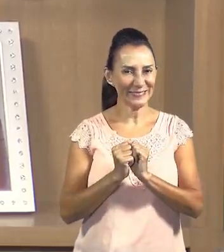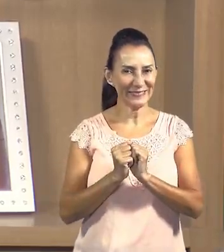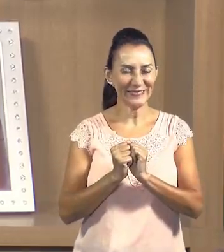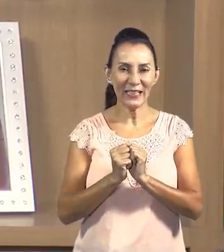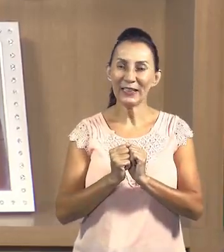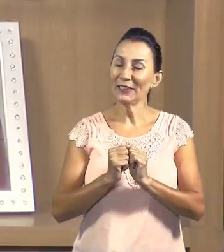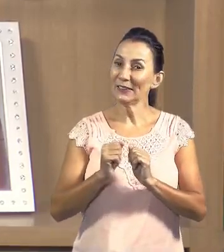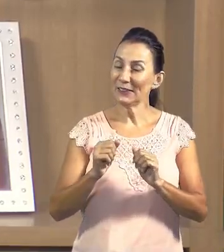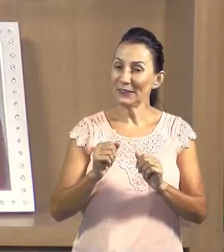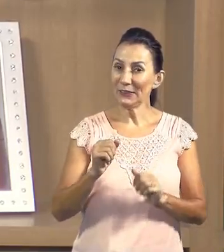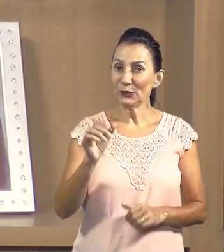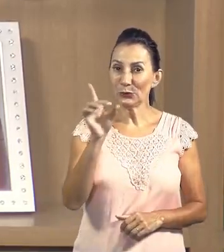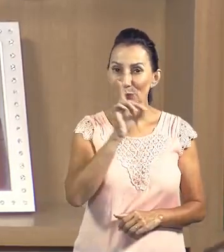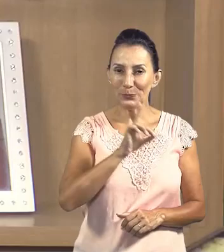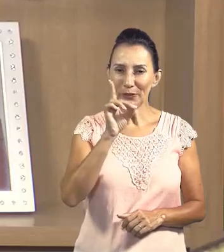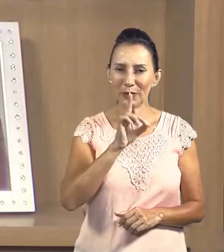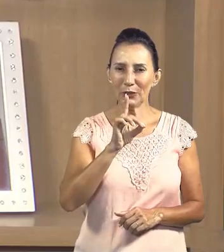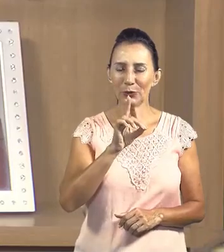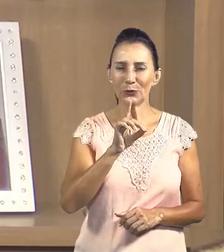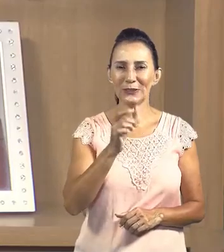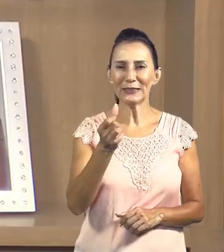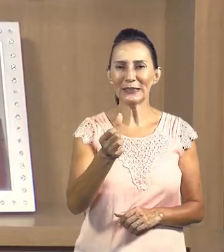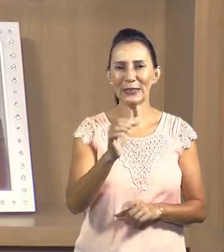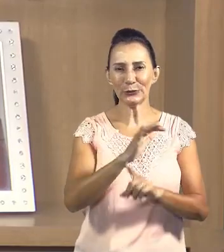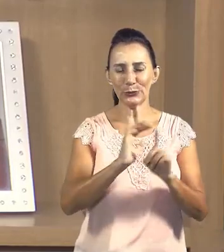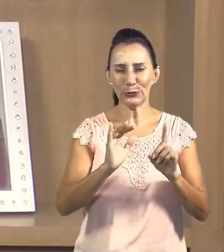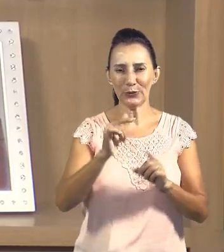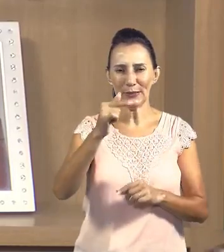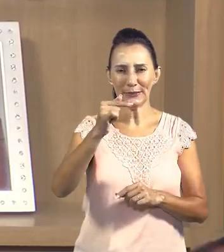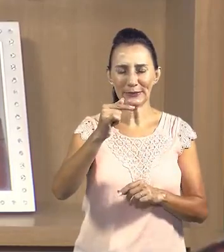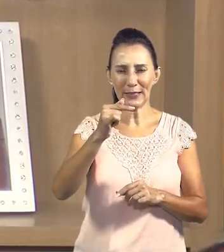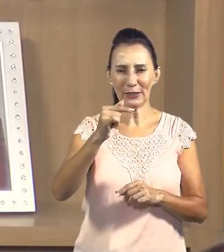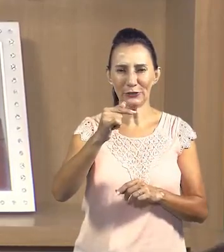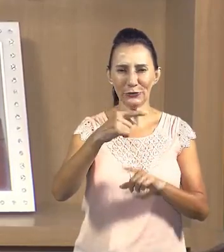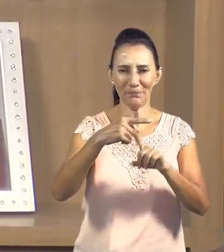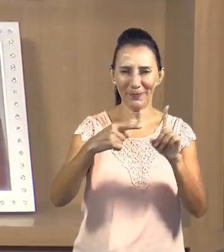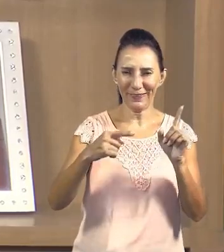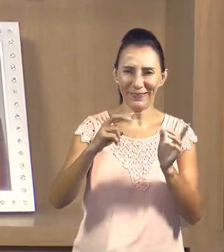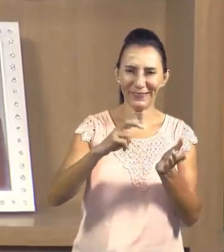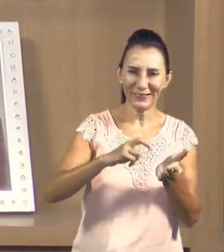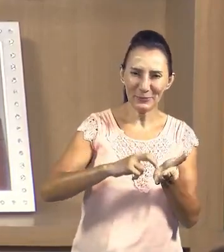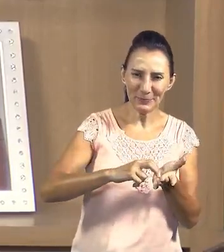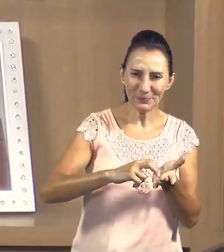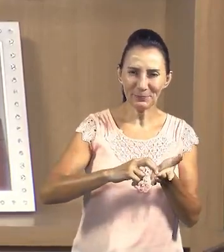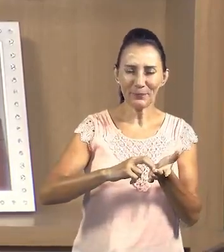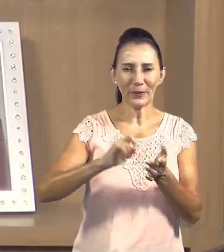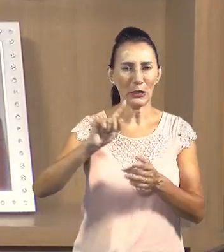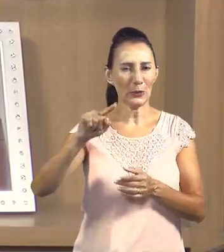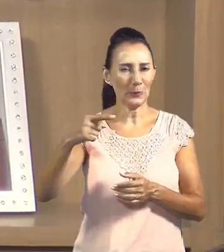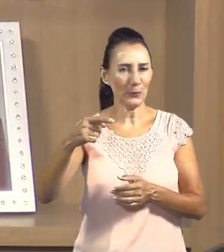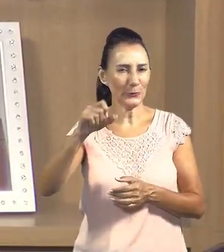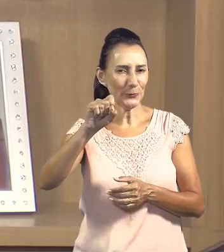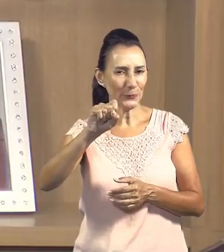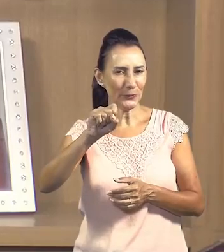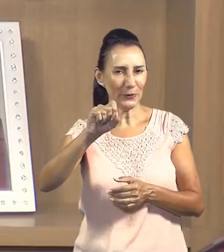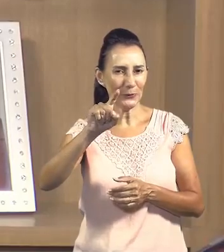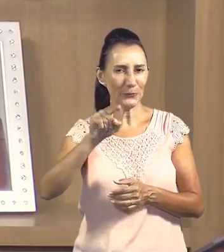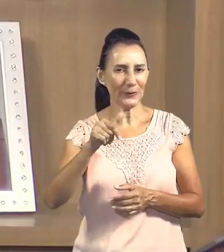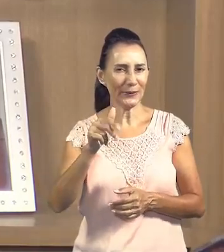E aos domingos são 6 cultos, 7:15 da manhã, 7:30 da manhã, depois às